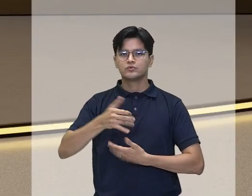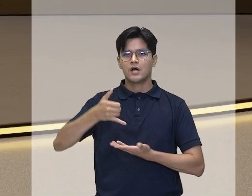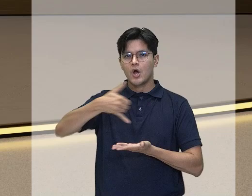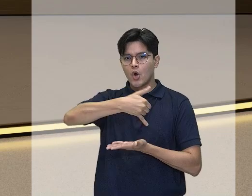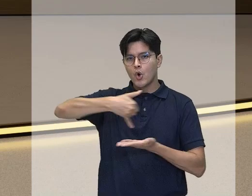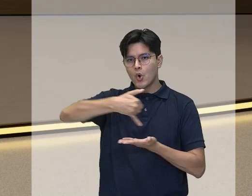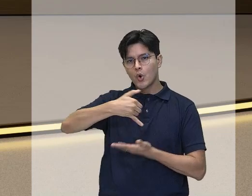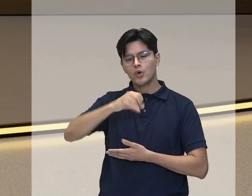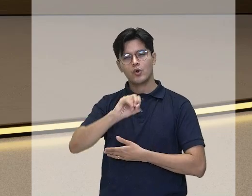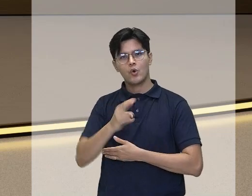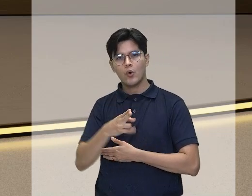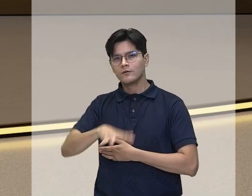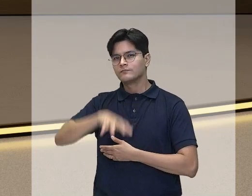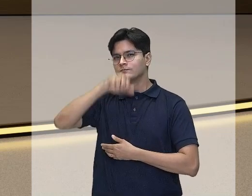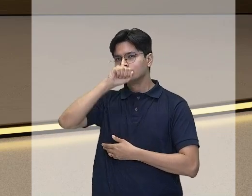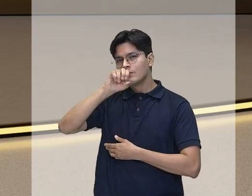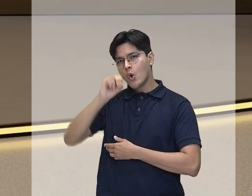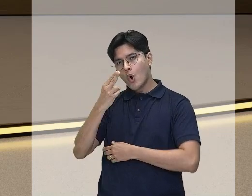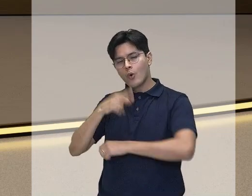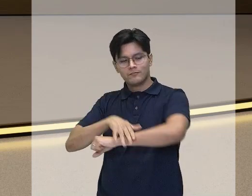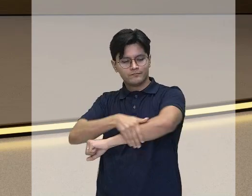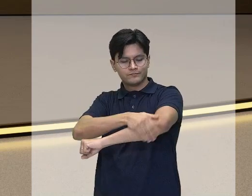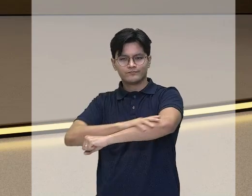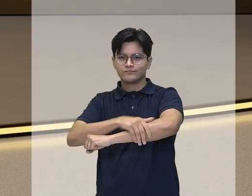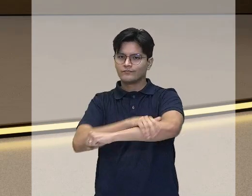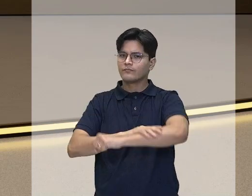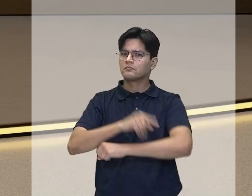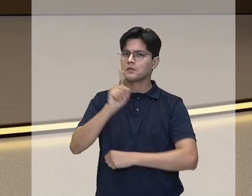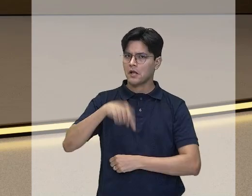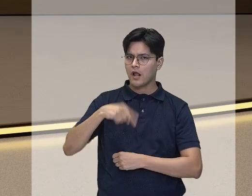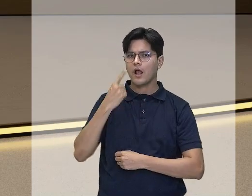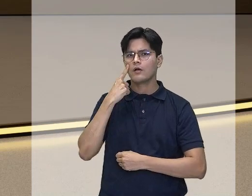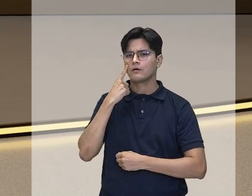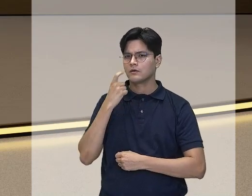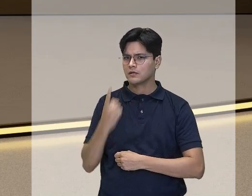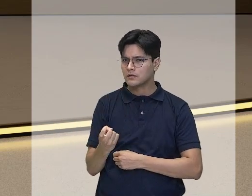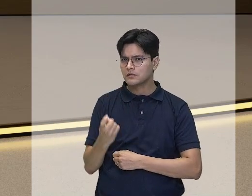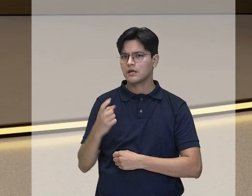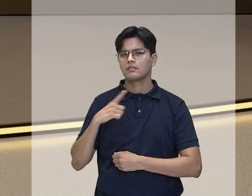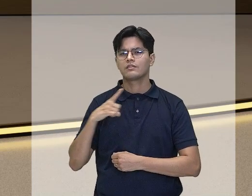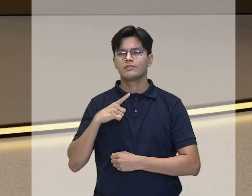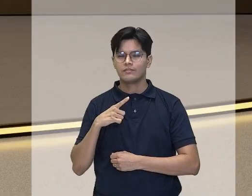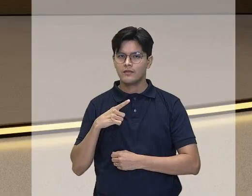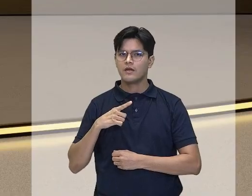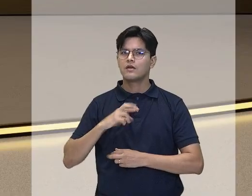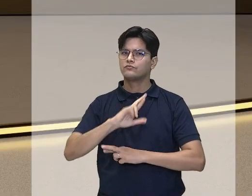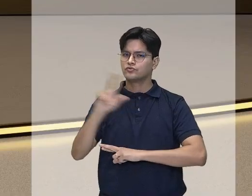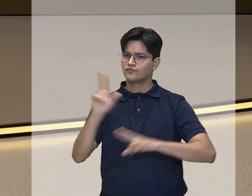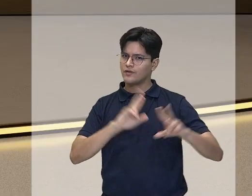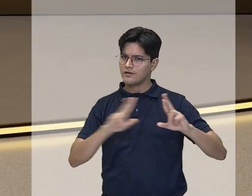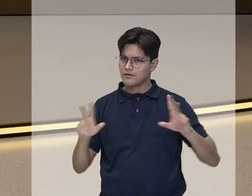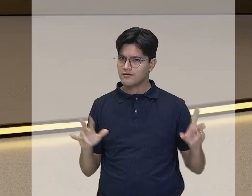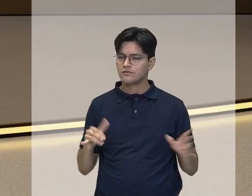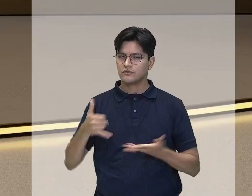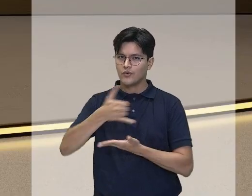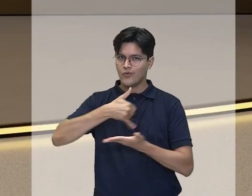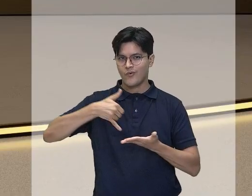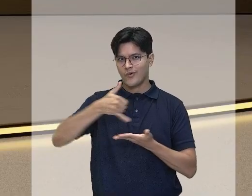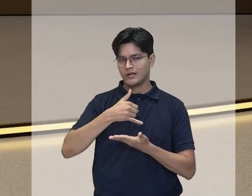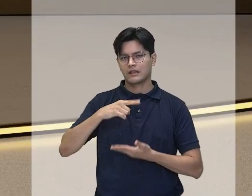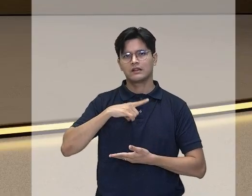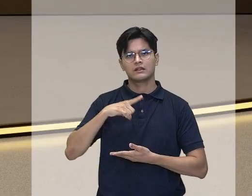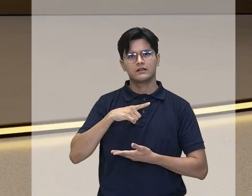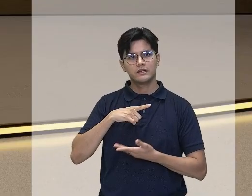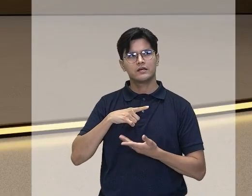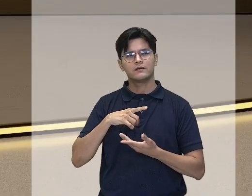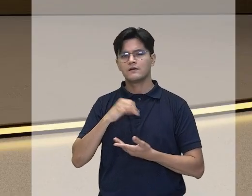para o aroma, ou na pele. É bem interessante, né? A gente observar ali a diferença entre eles, né? Que existe um que é